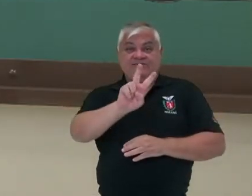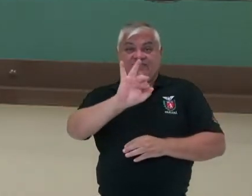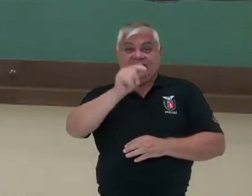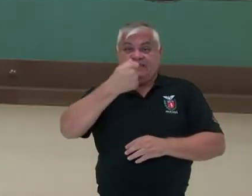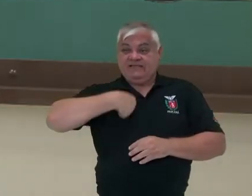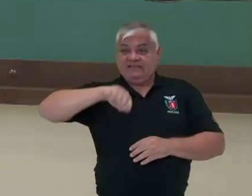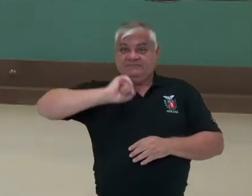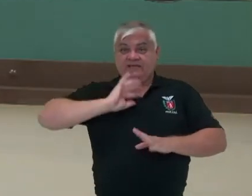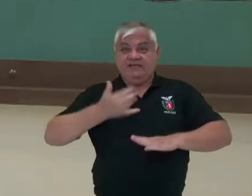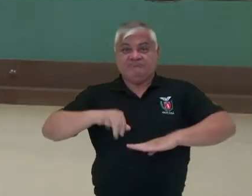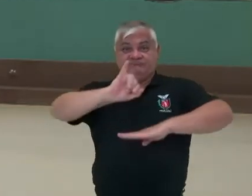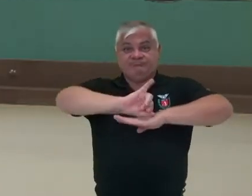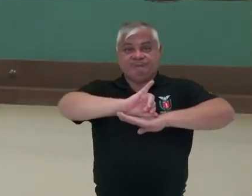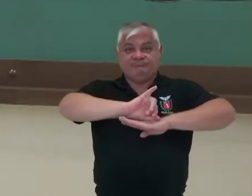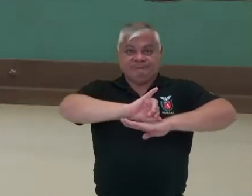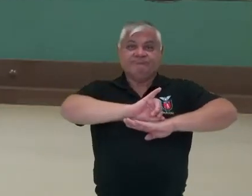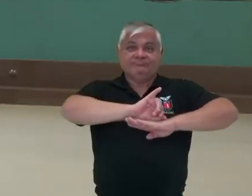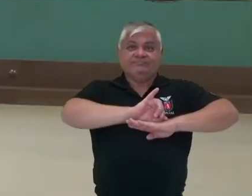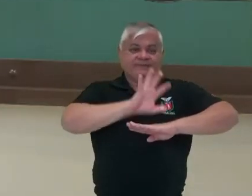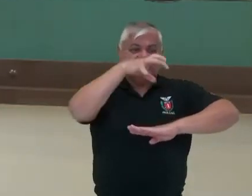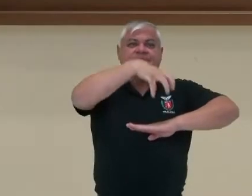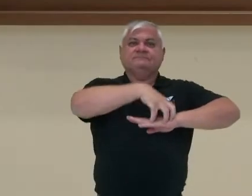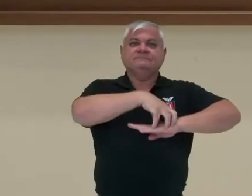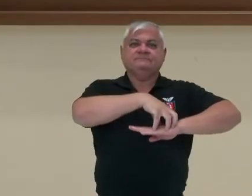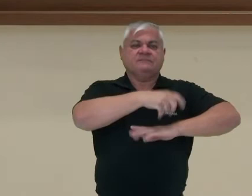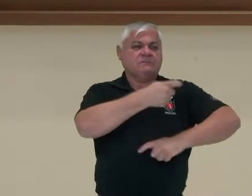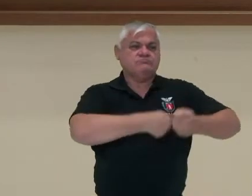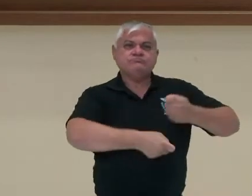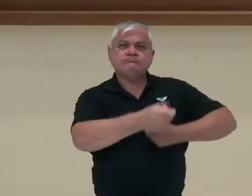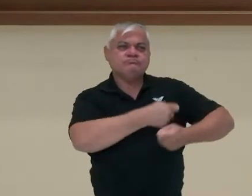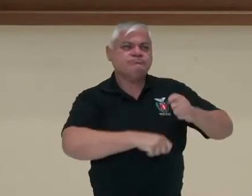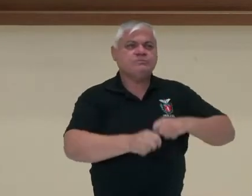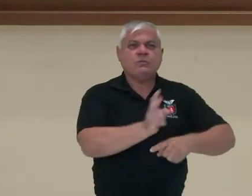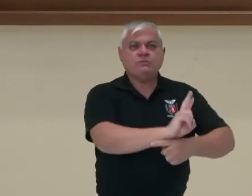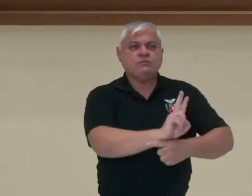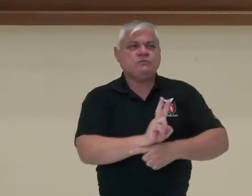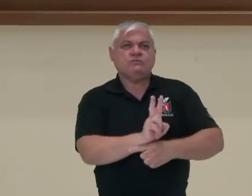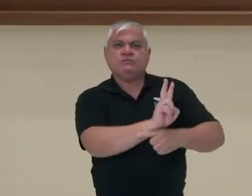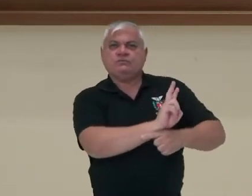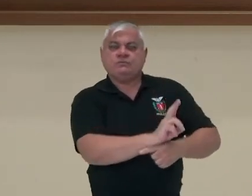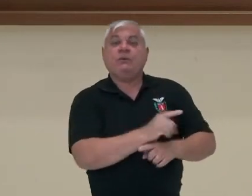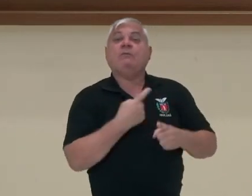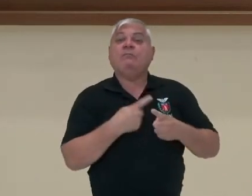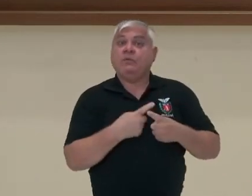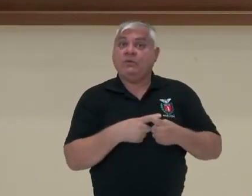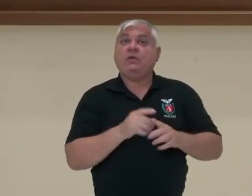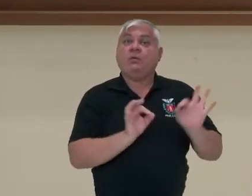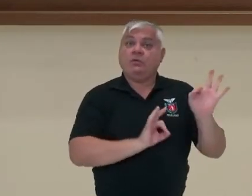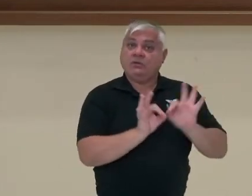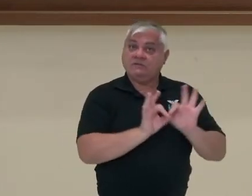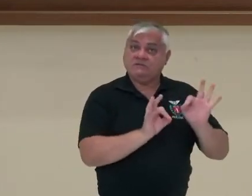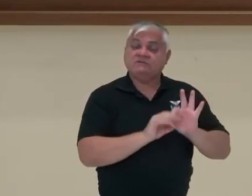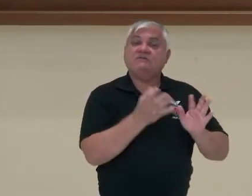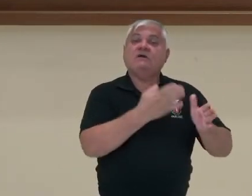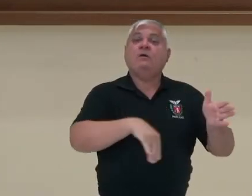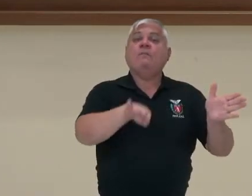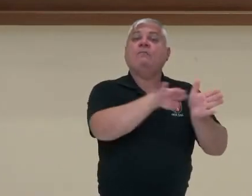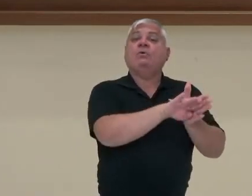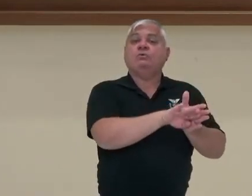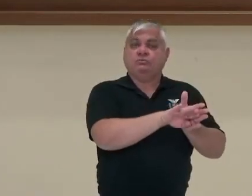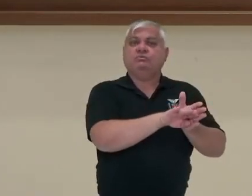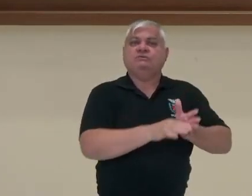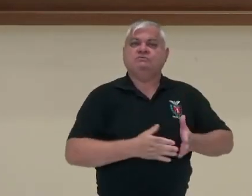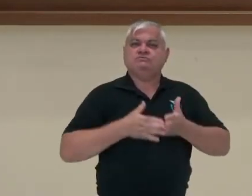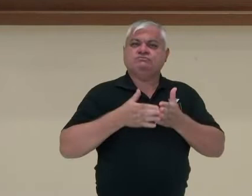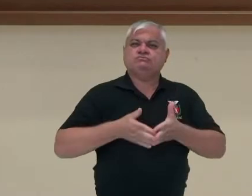importante centro da administração espanhola. Por quê? Porque, então, eles tinham essa organização do porto único,